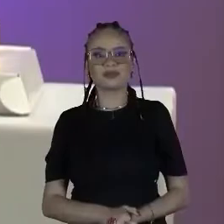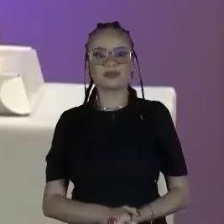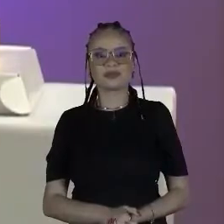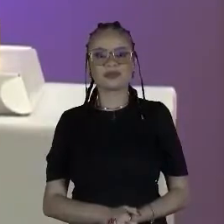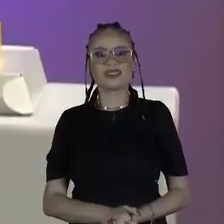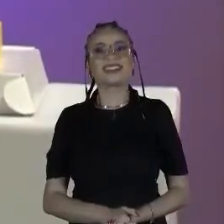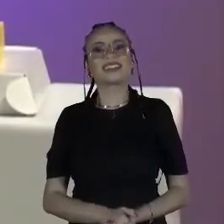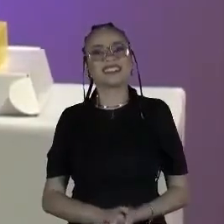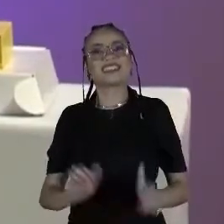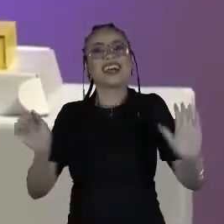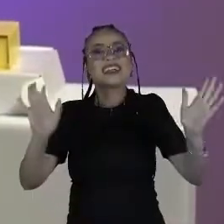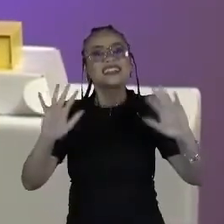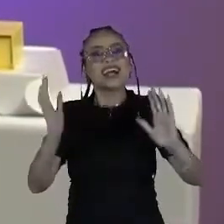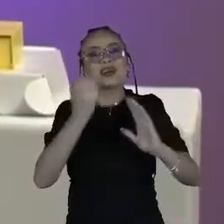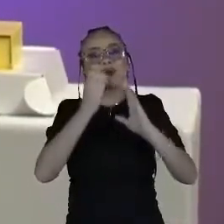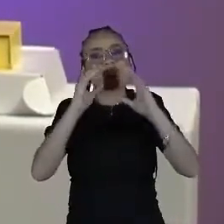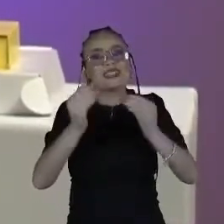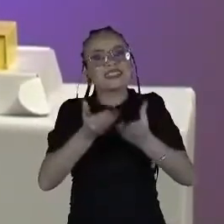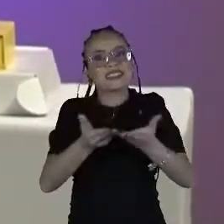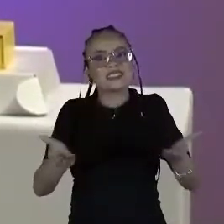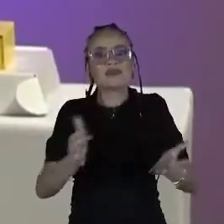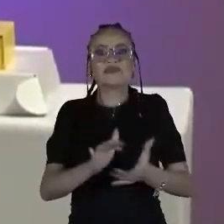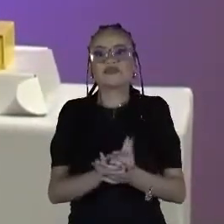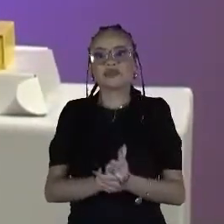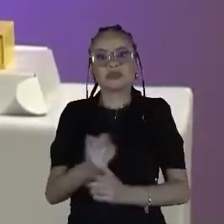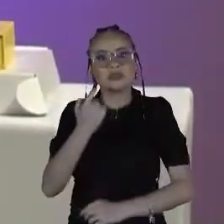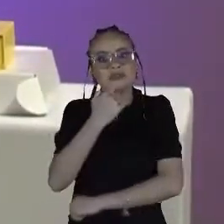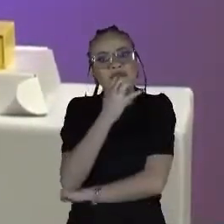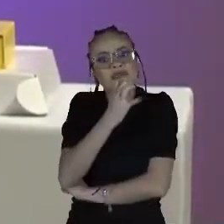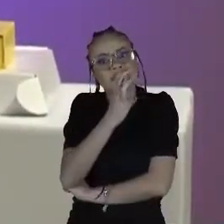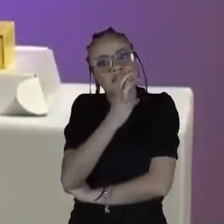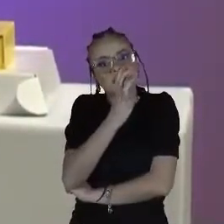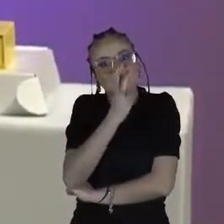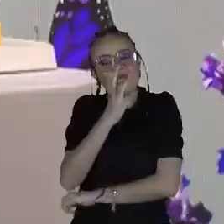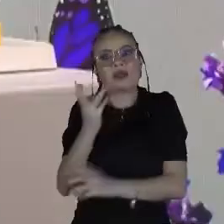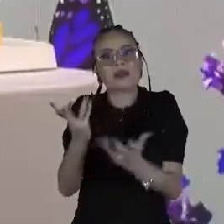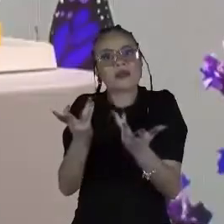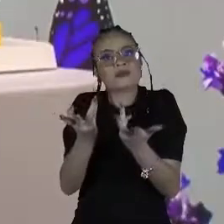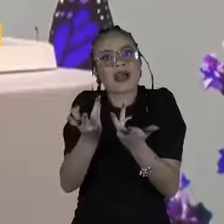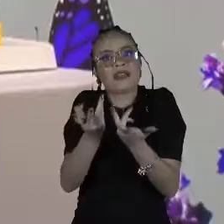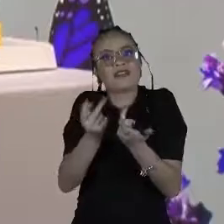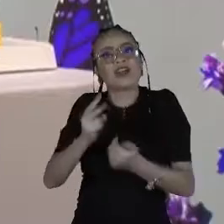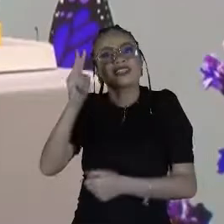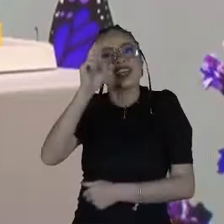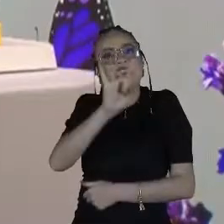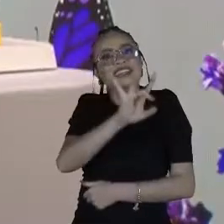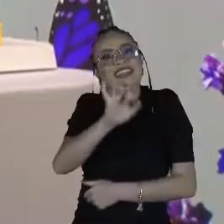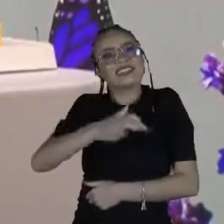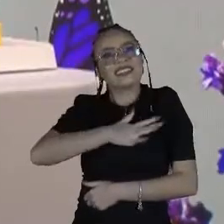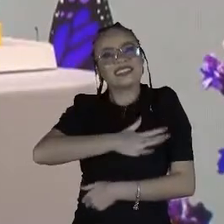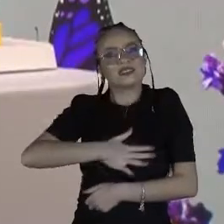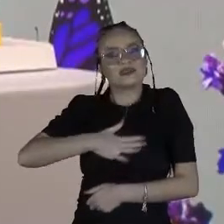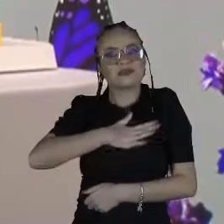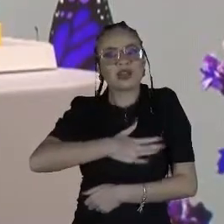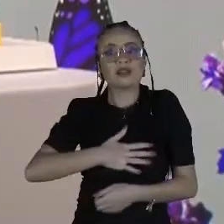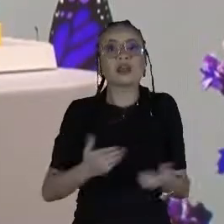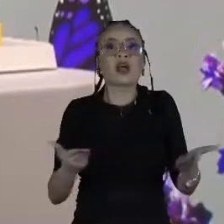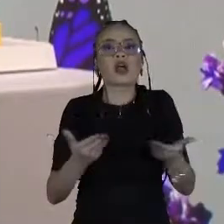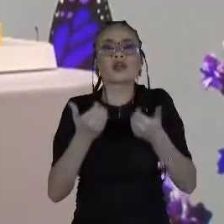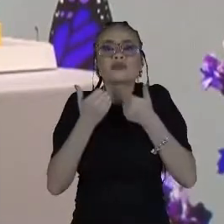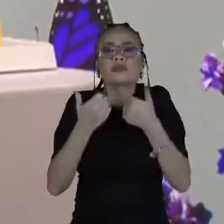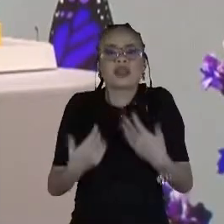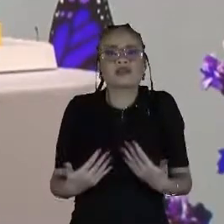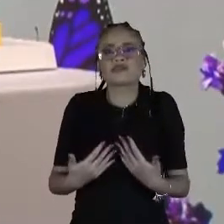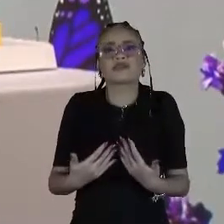O olá boa noite gente que noite maravilhosa quantas histórias e agora eu vou contar para